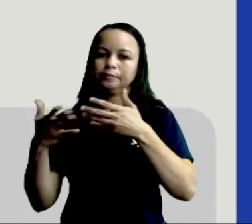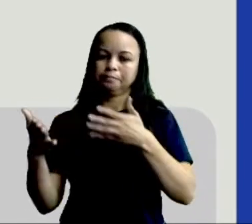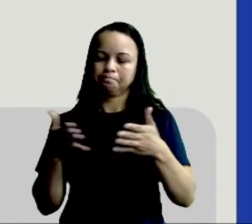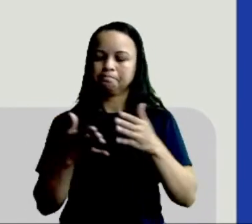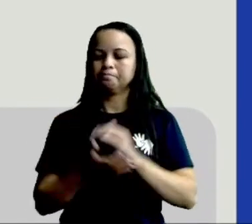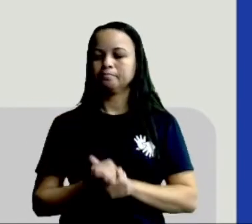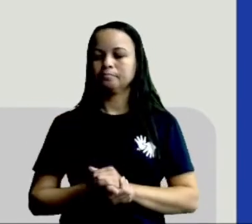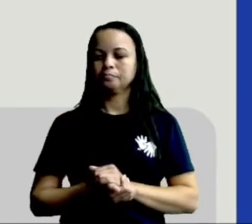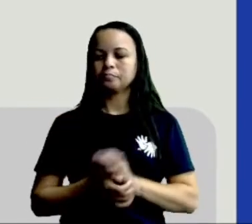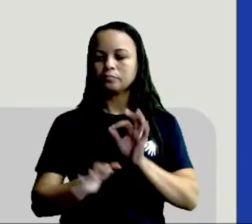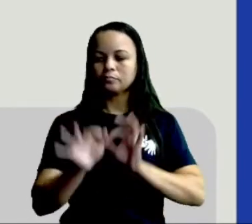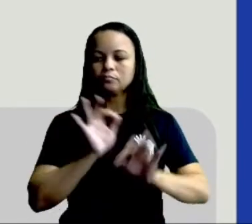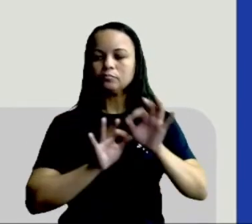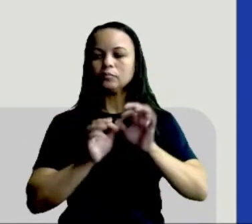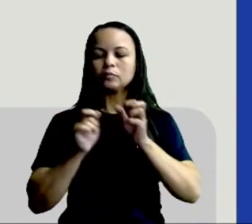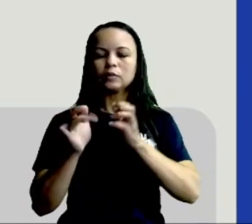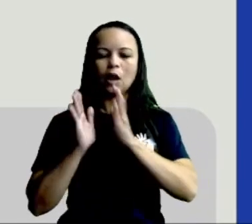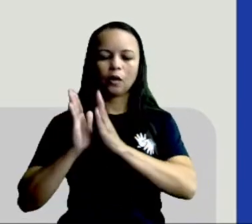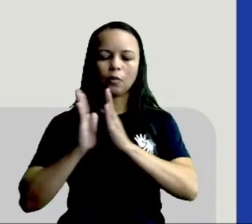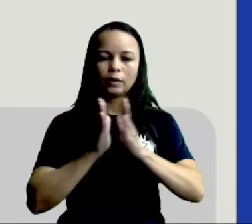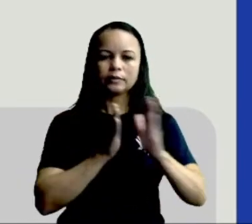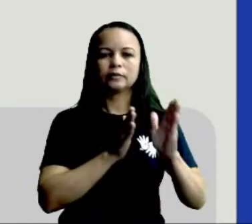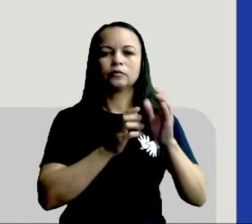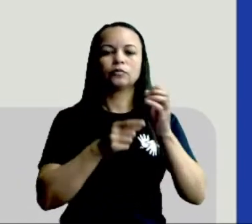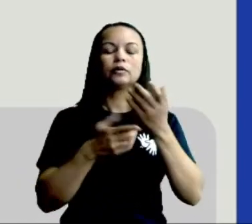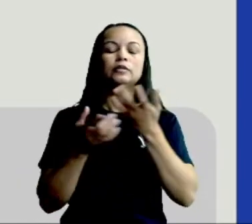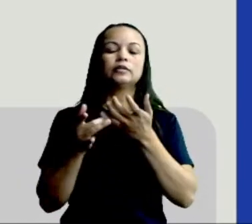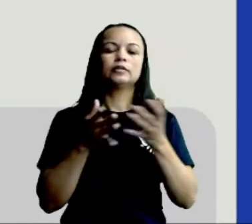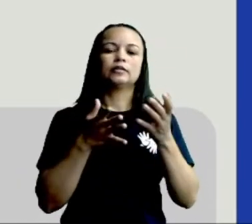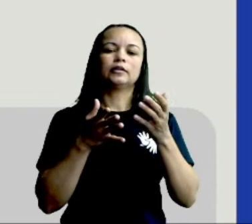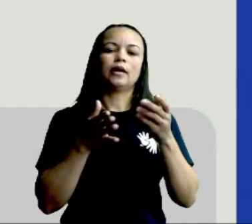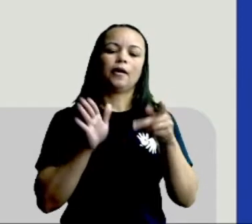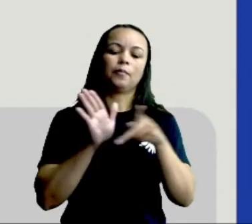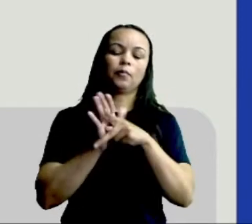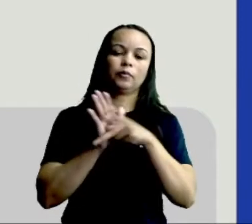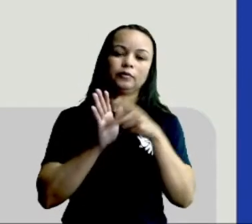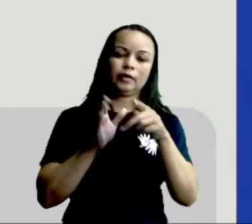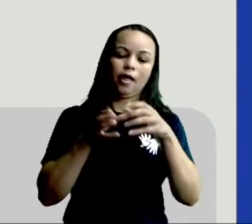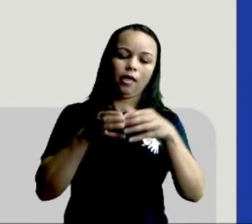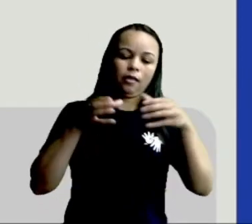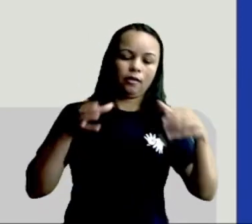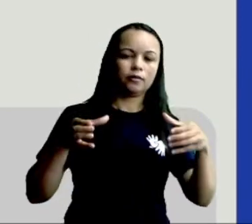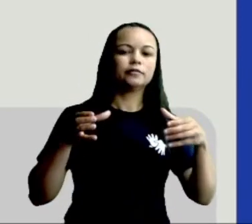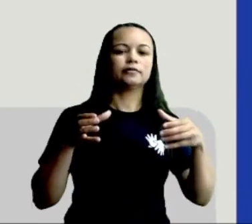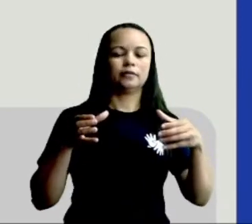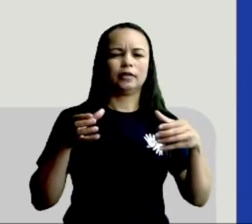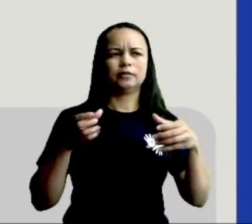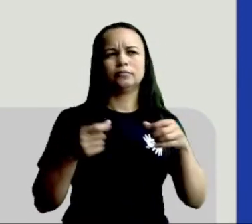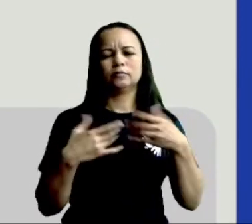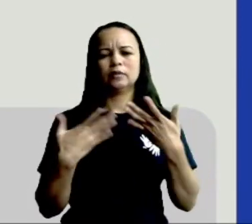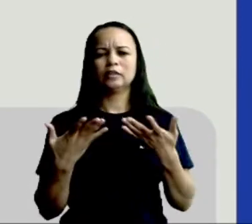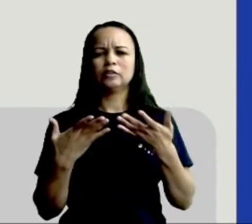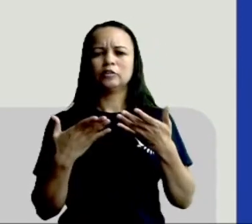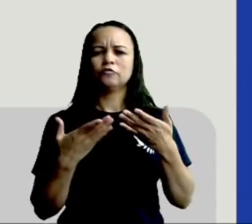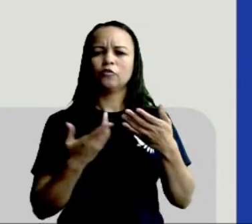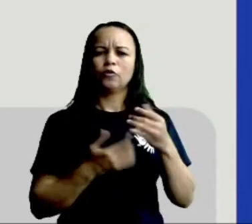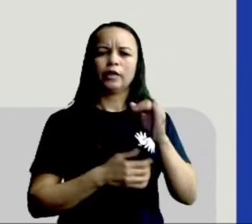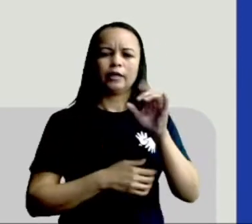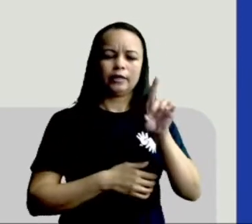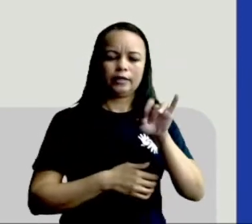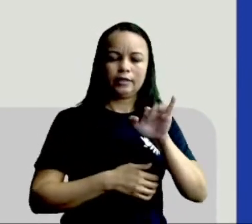as equações de acordo com a proporcionalidade das grandezas. Ou seja, se forem